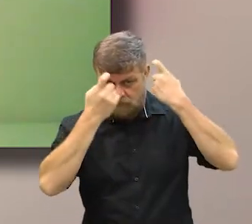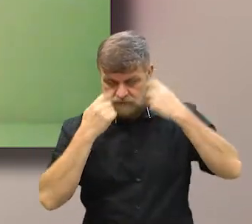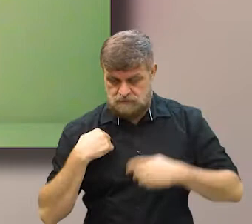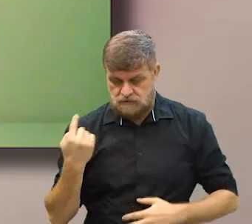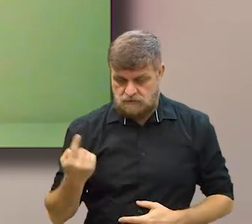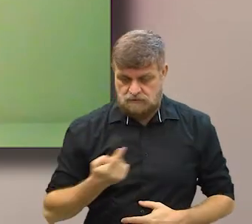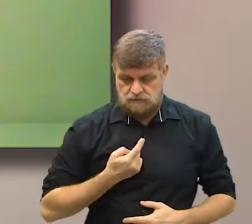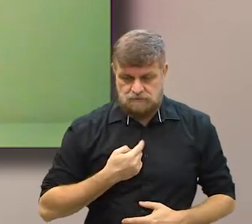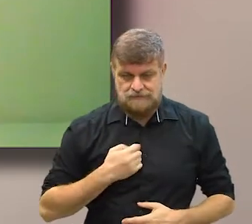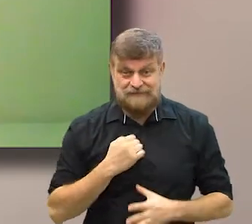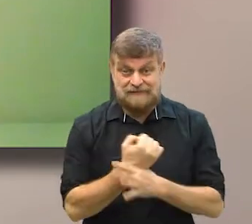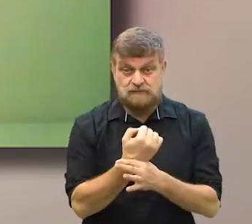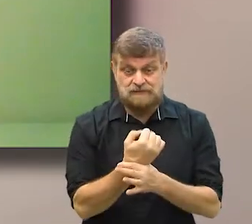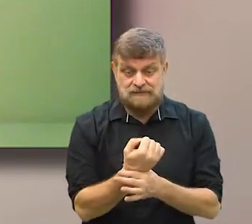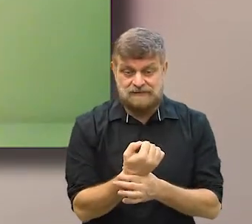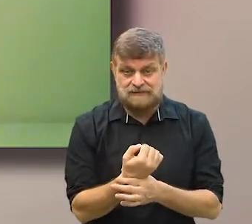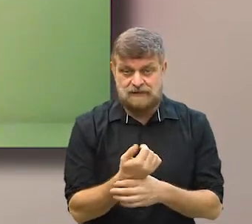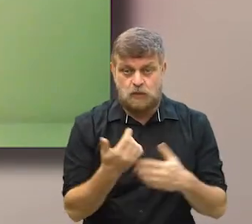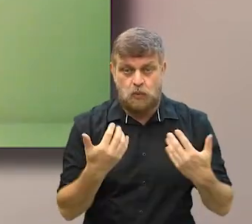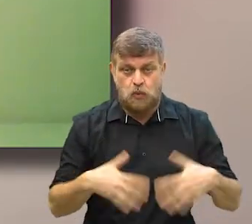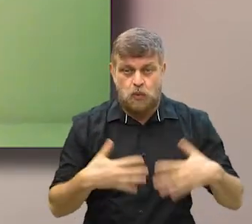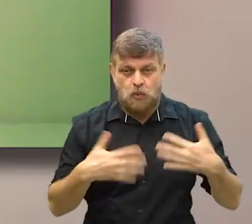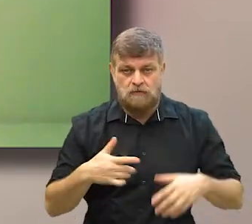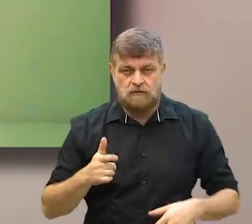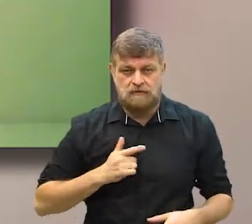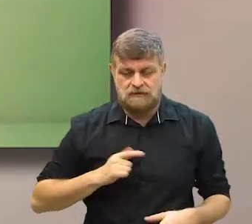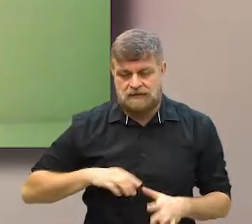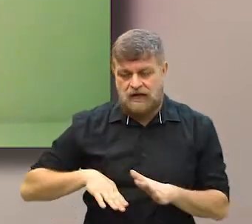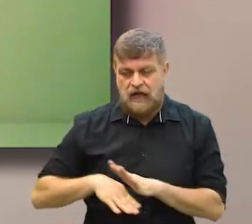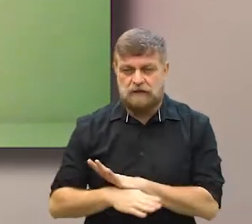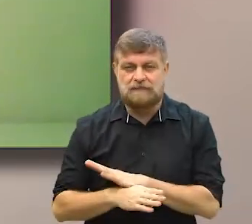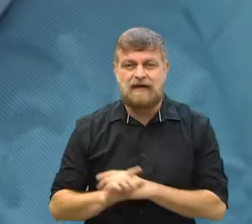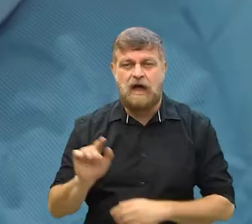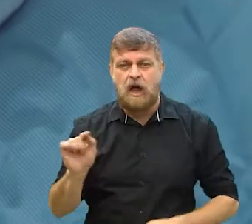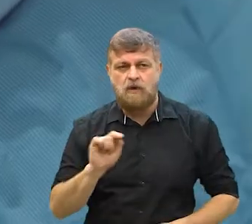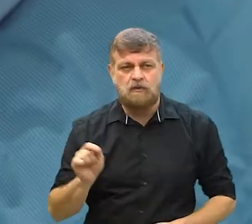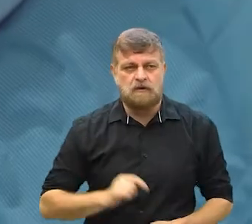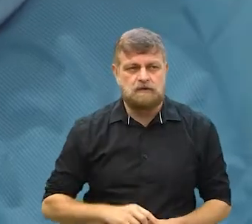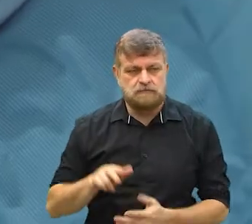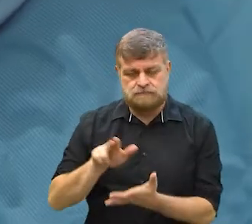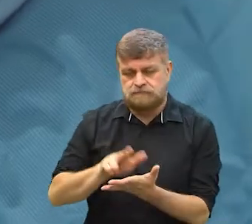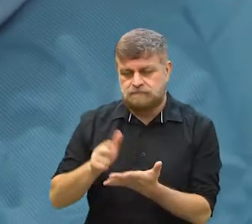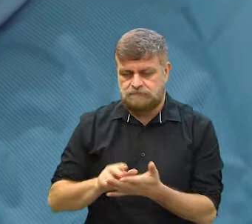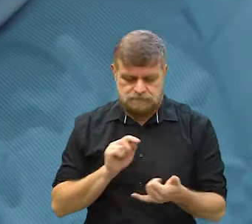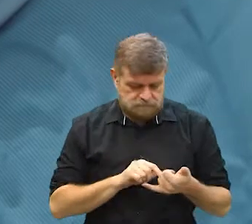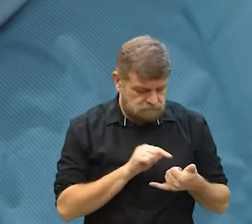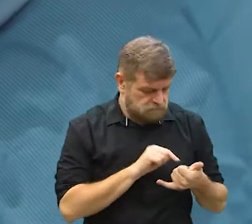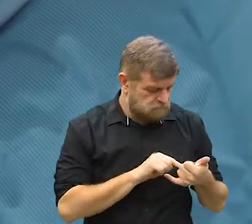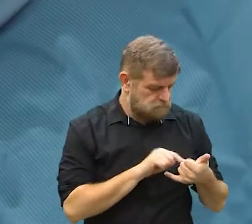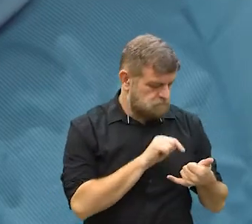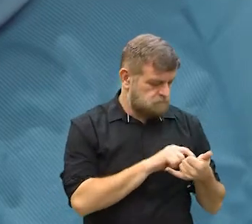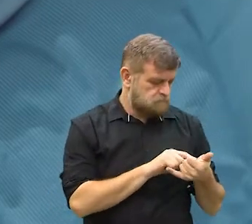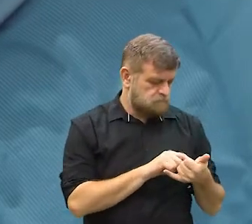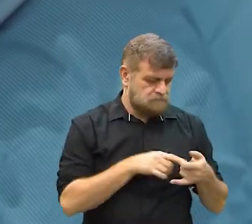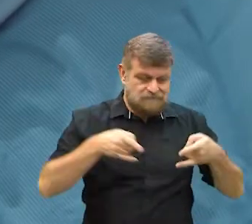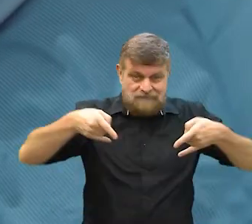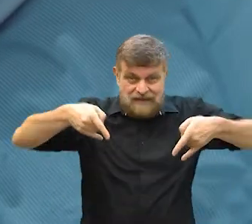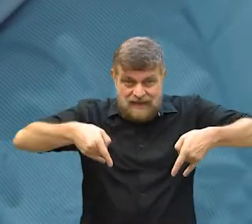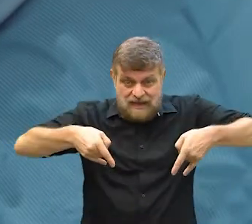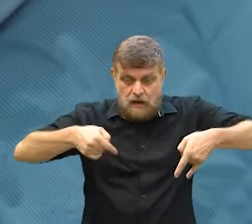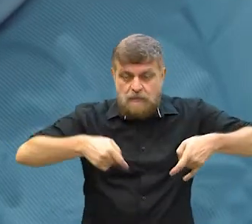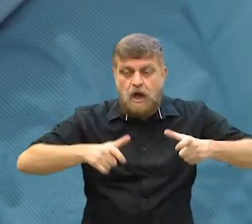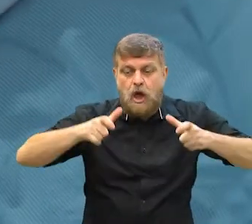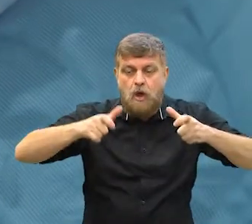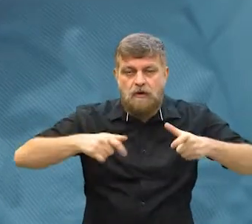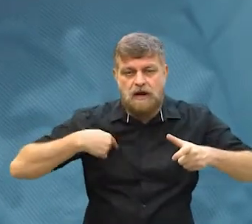preocupação que nos traz insegurança, às vezes, um mau hábito apenas de ir para a cama e mexer no celular, por exemplo, é um local